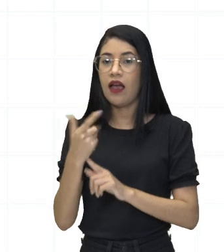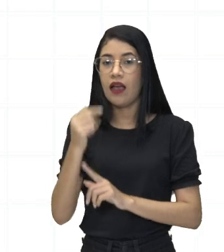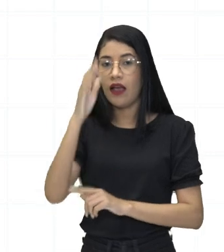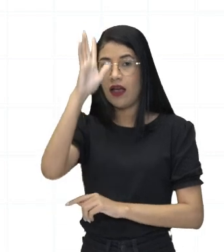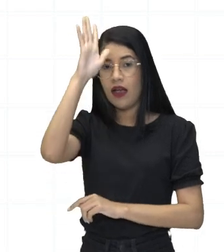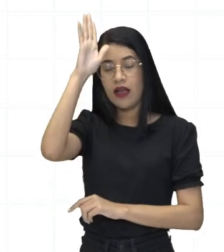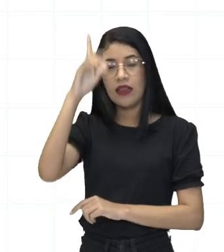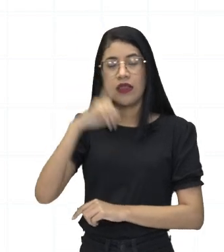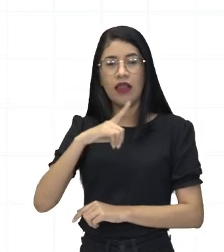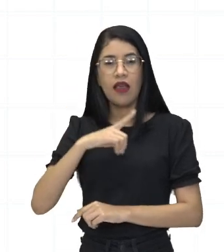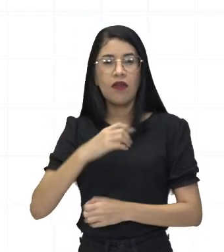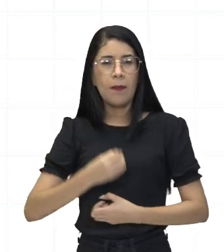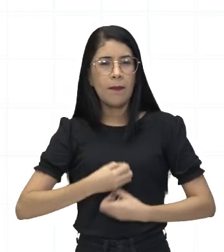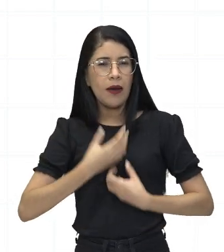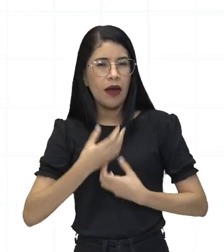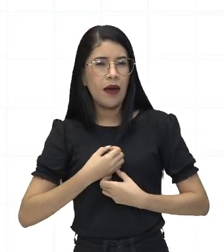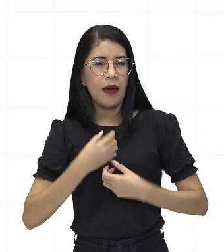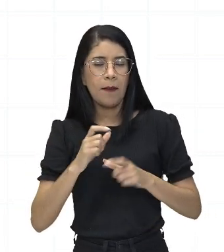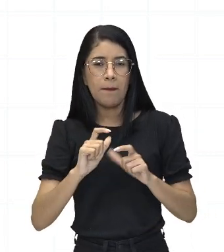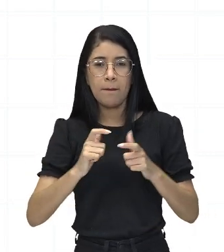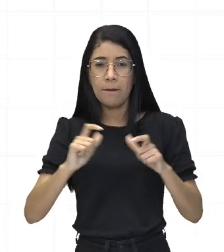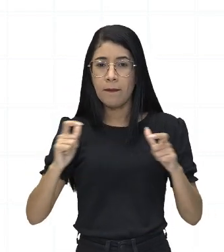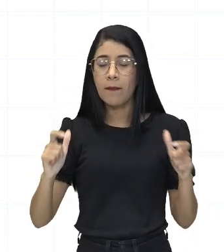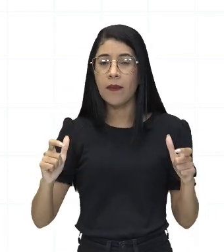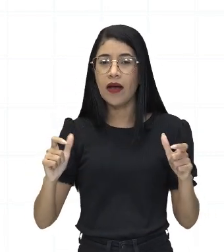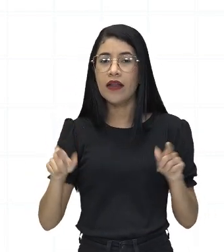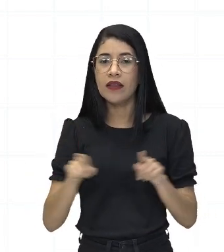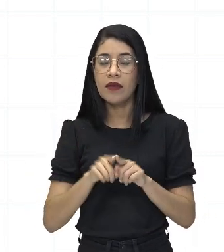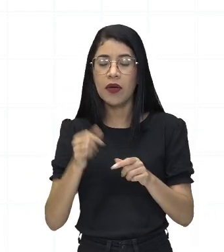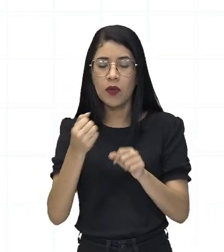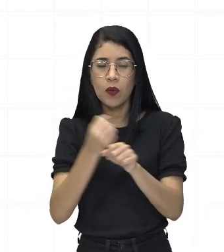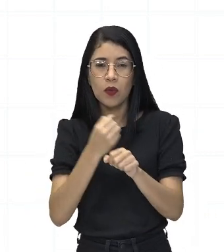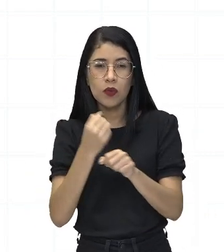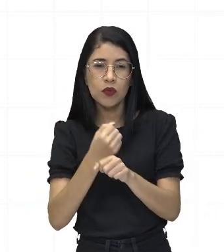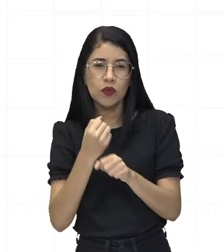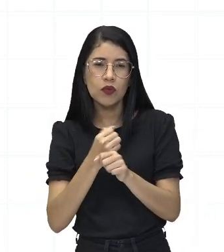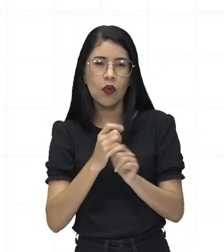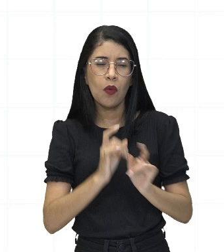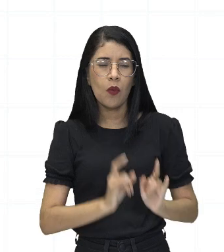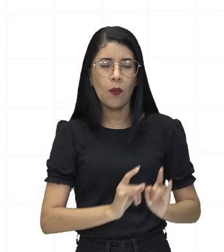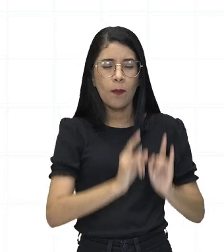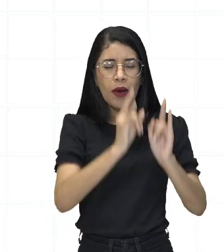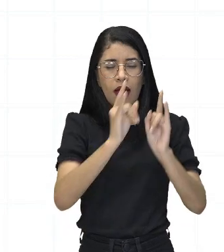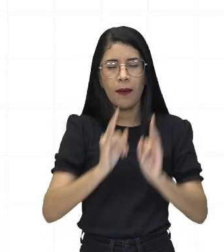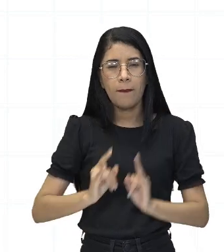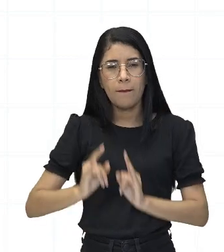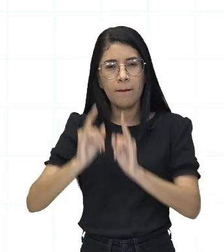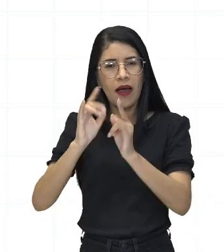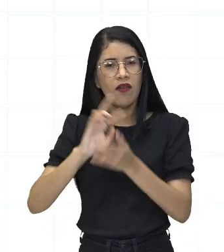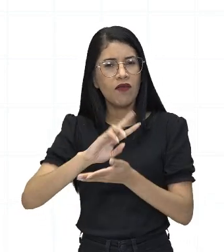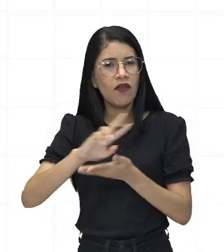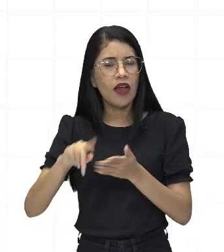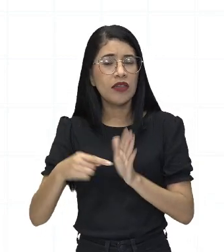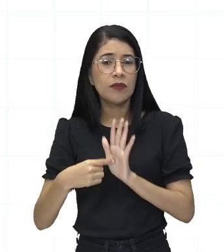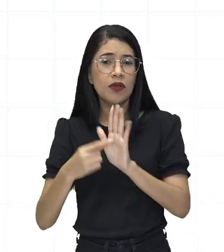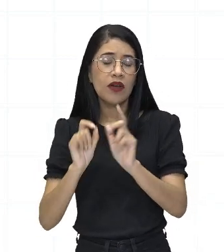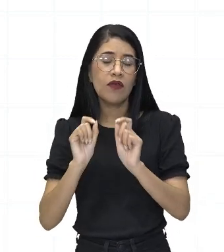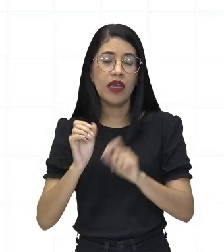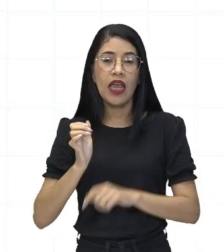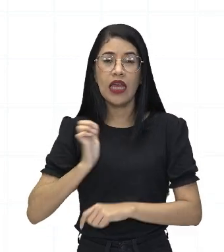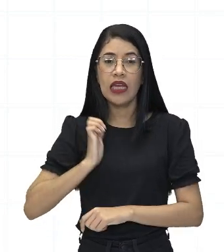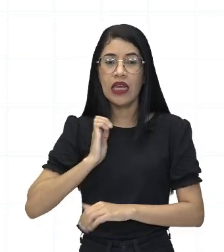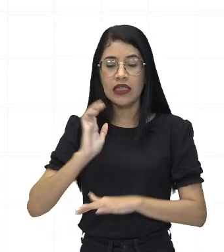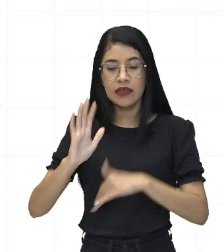apresentou maior expressividade com construções monumentais que refletiam a riqueza e o apogeu